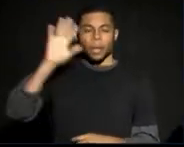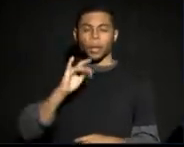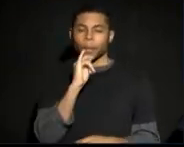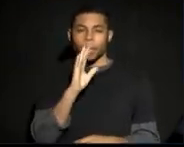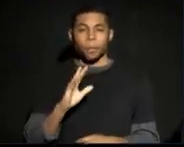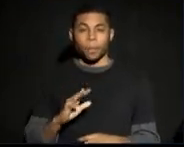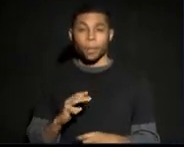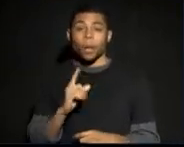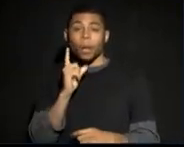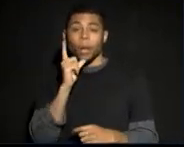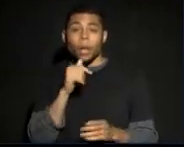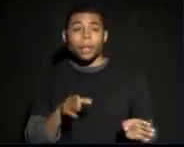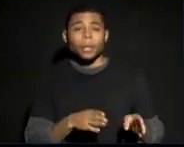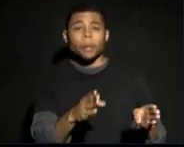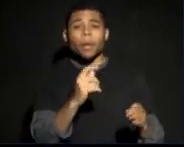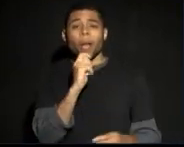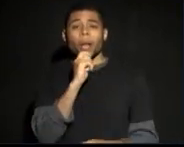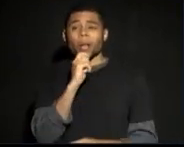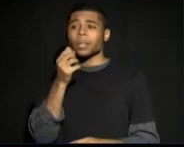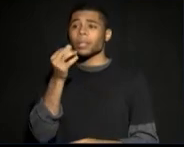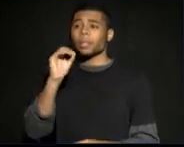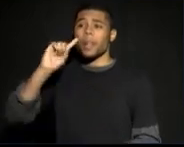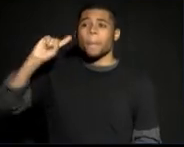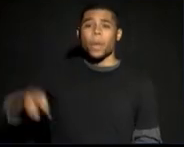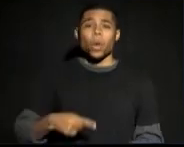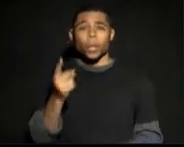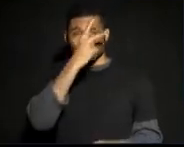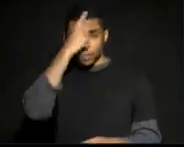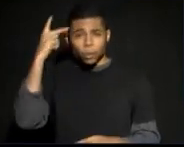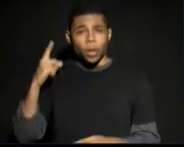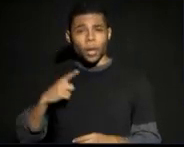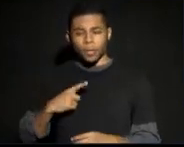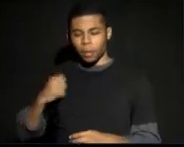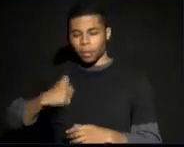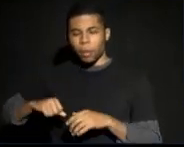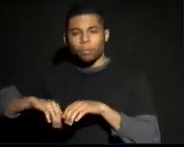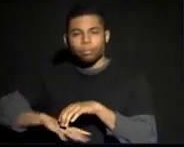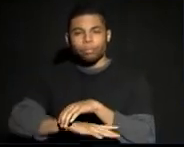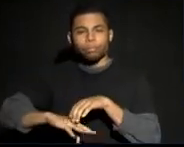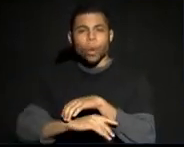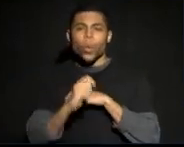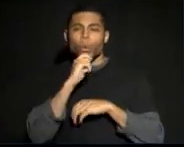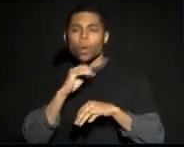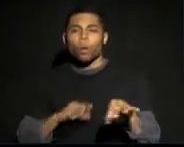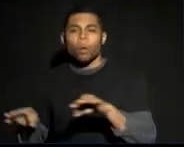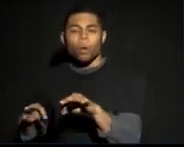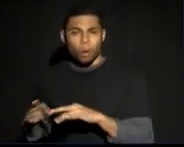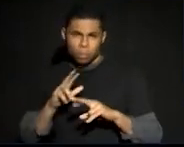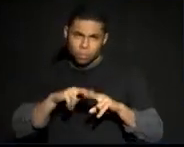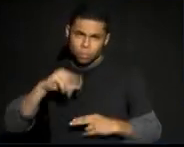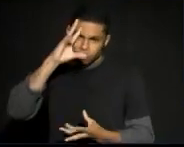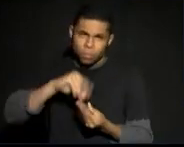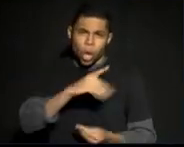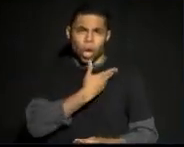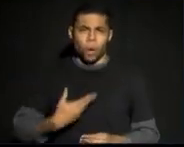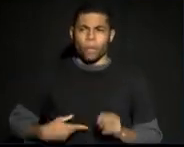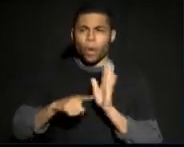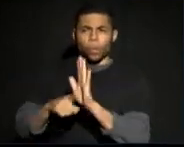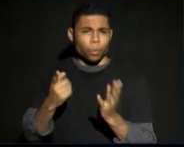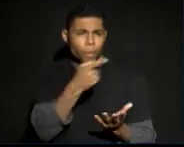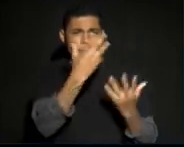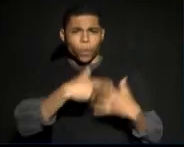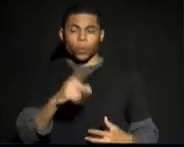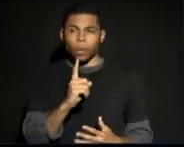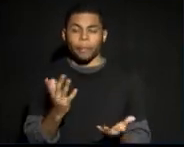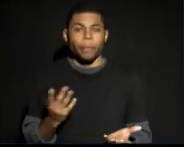falar de saneamento não pra tem 60 milhões de pessoas em esgoto Então é porque eu montei no público não funcionou vamos tentar outro né quando